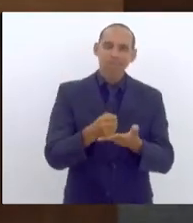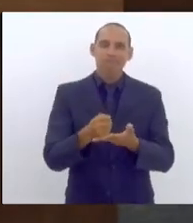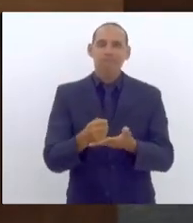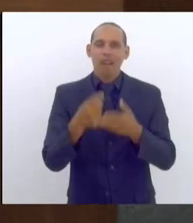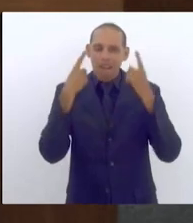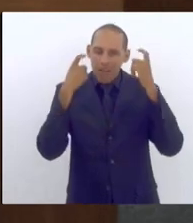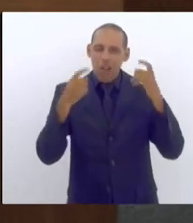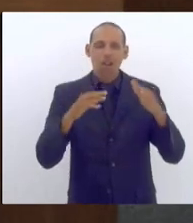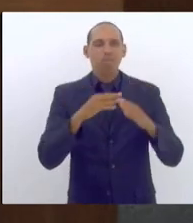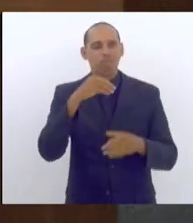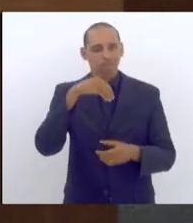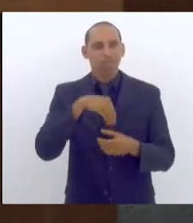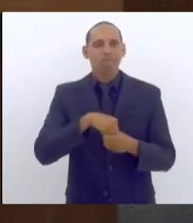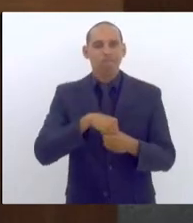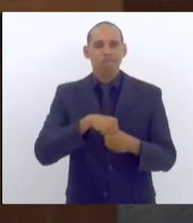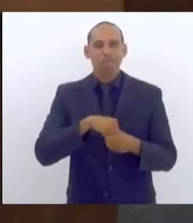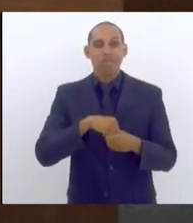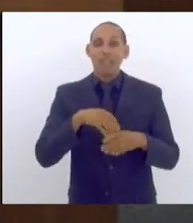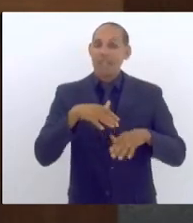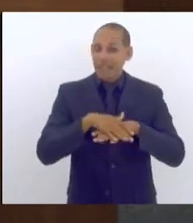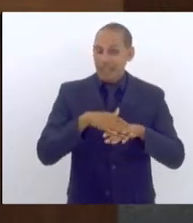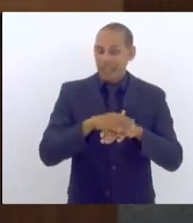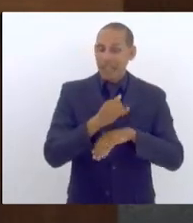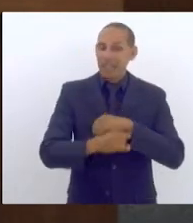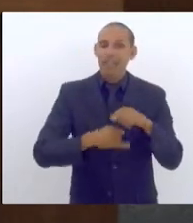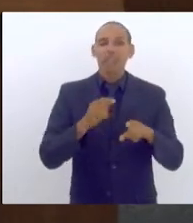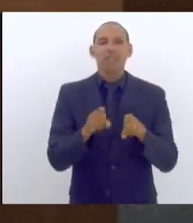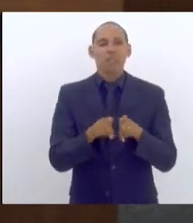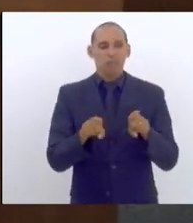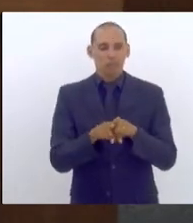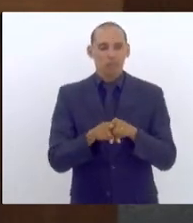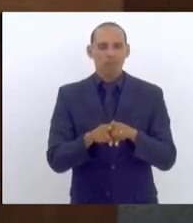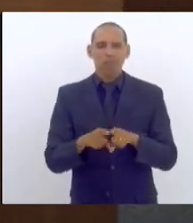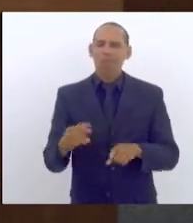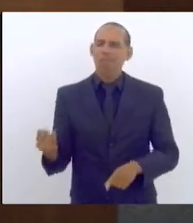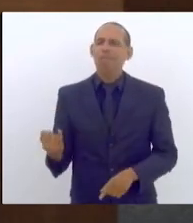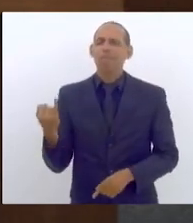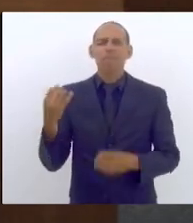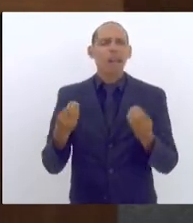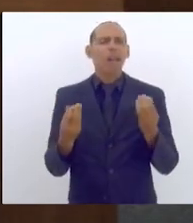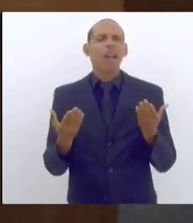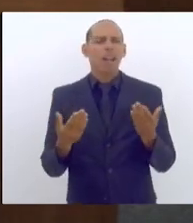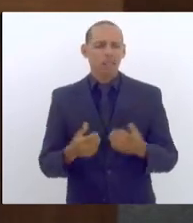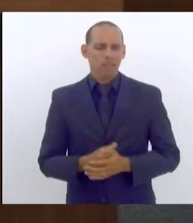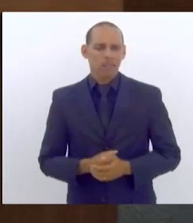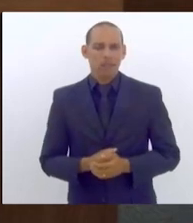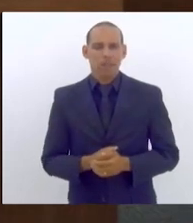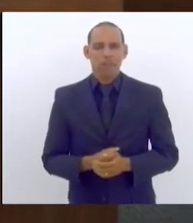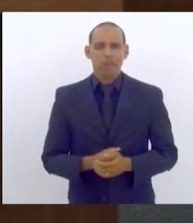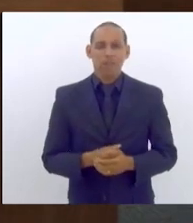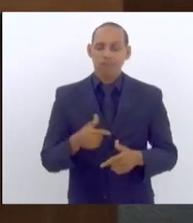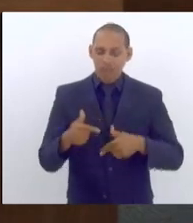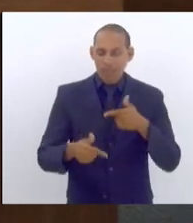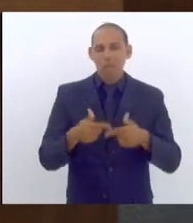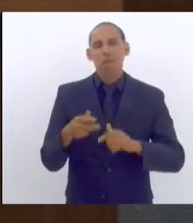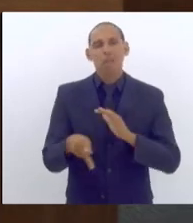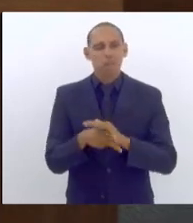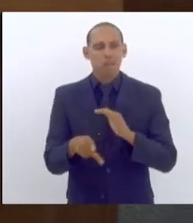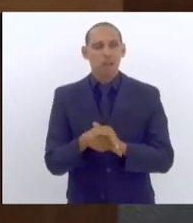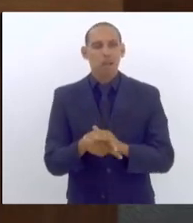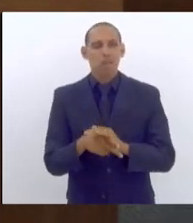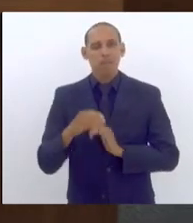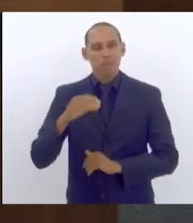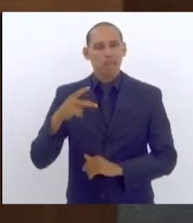violência doméstica nas redes e na internet. Fundamental para acrescentar o trabalho feito nas duas